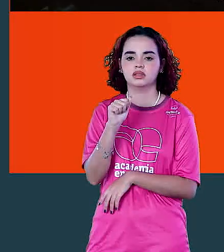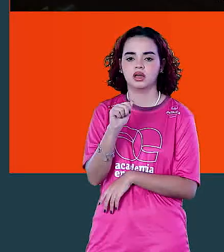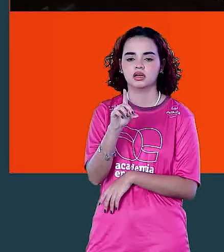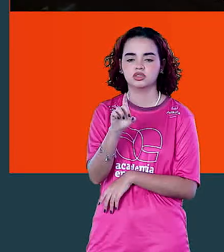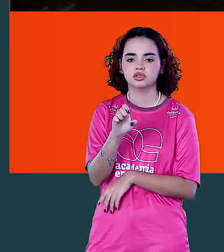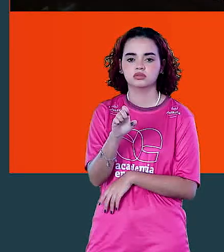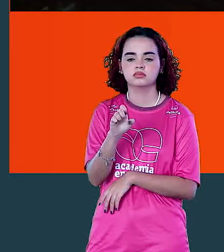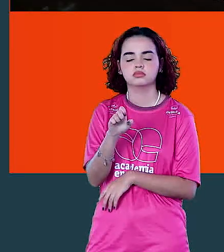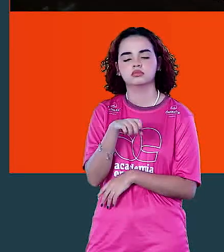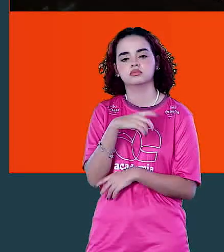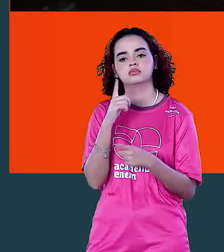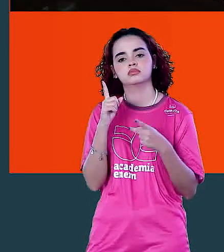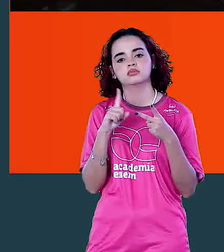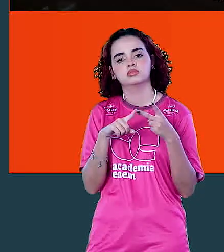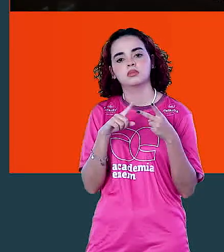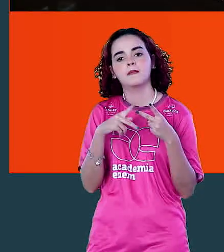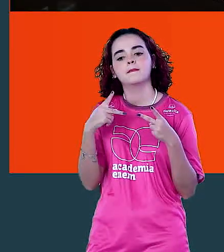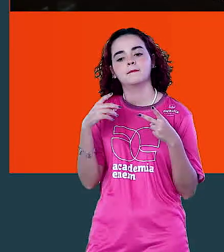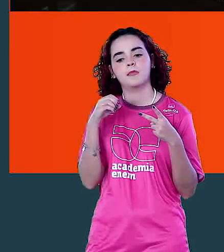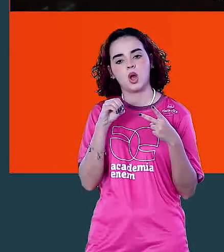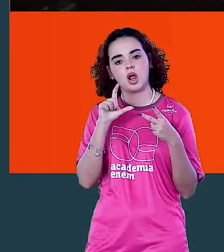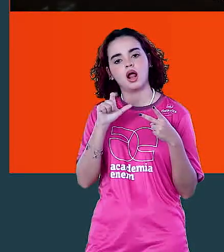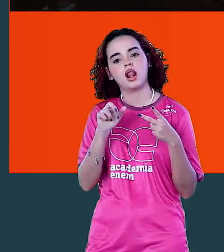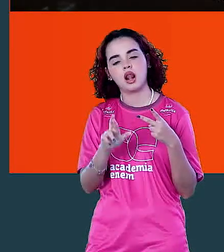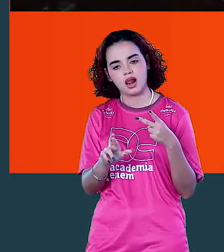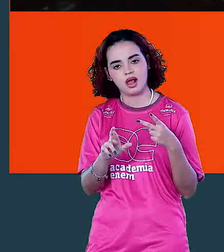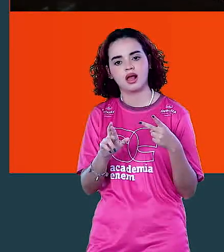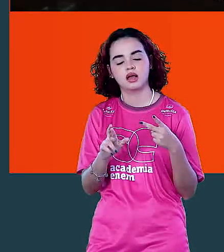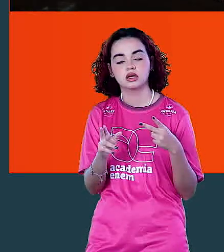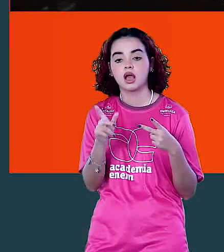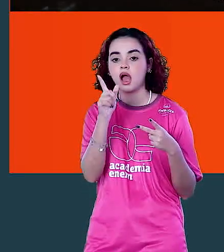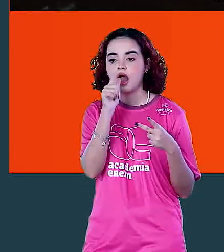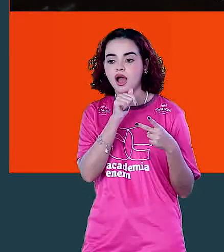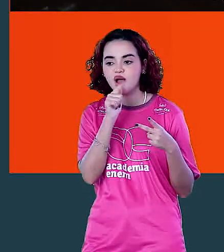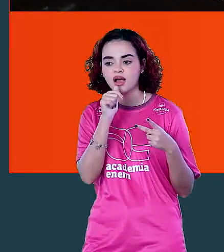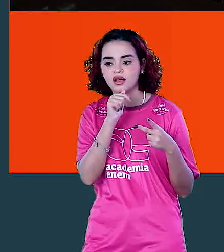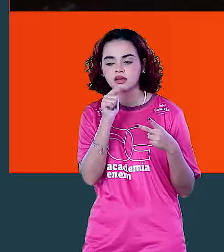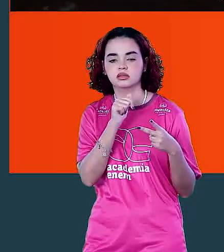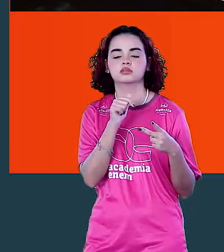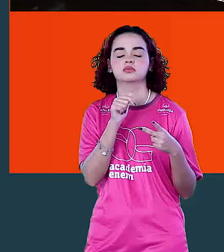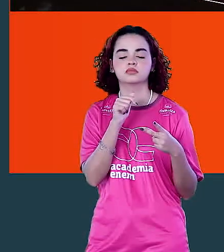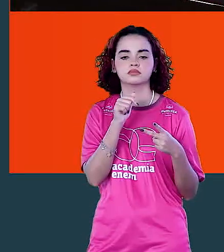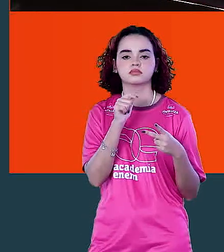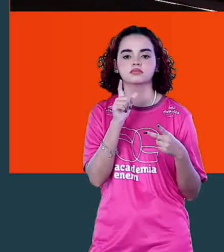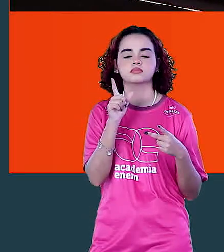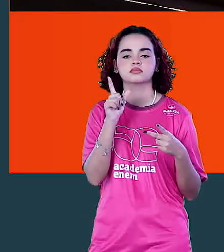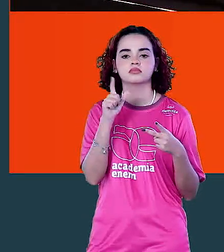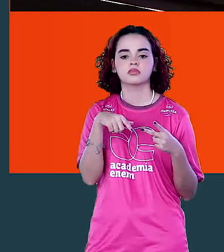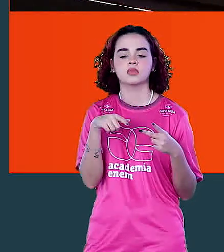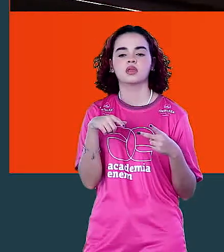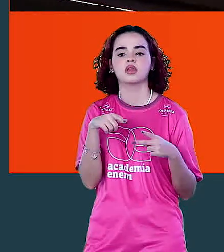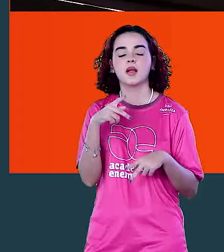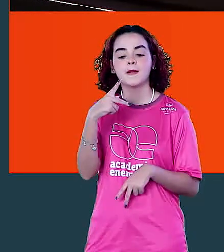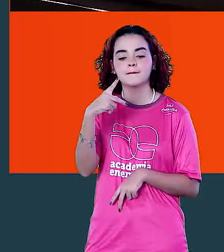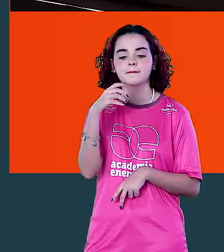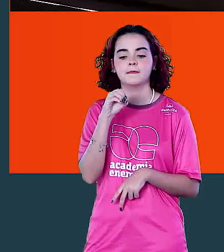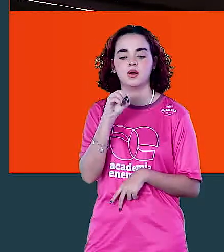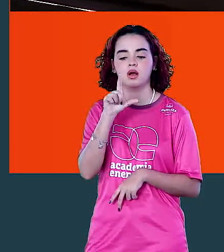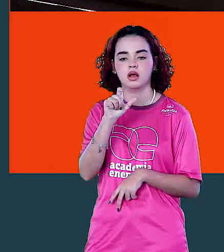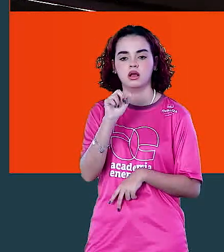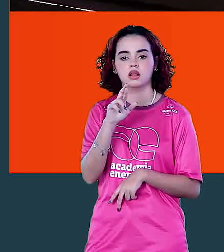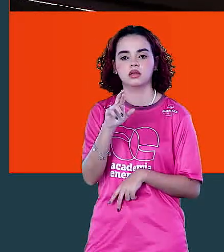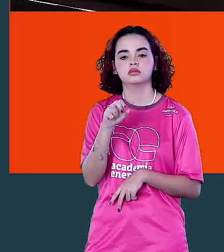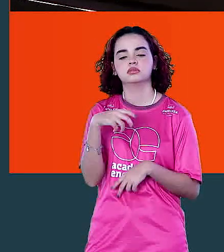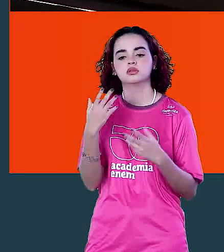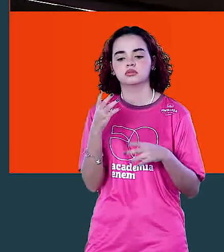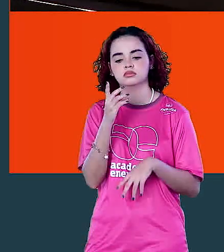apolar? Polar. Lembra, a água é aquele composto que eu sempre tenho que lembrar. A água é polar. Então, se o açúcar